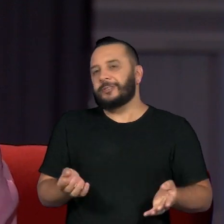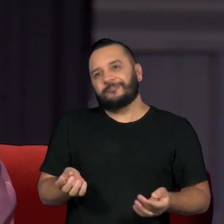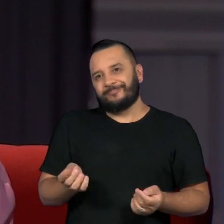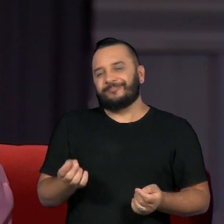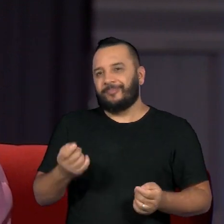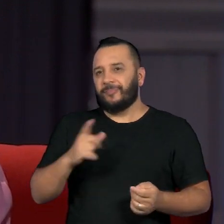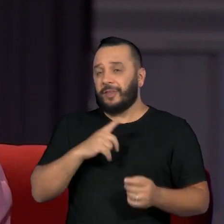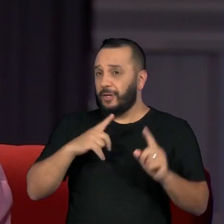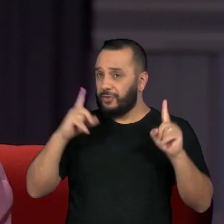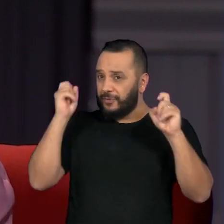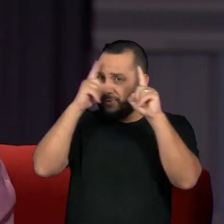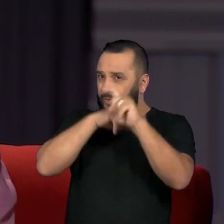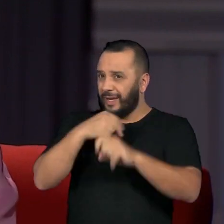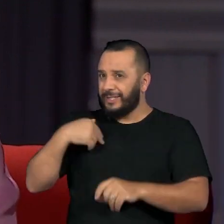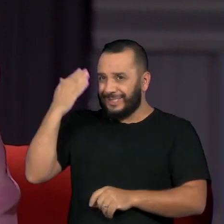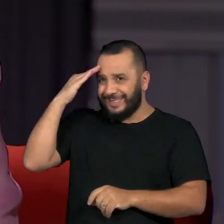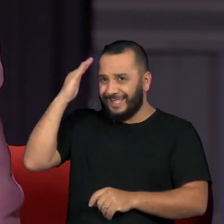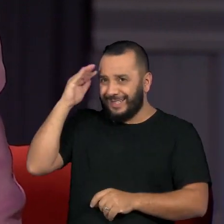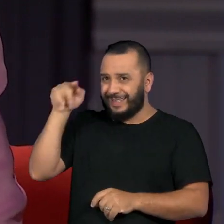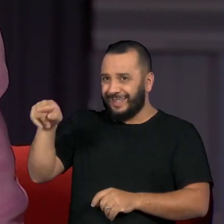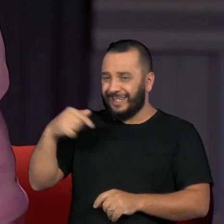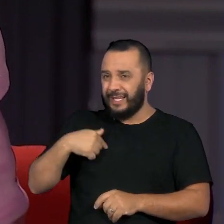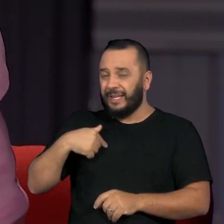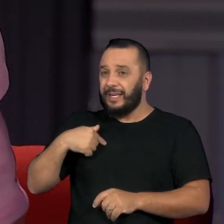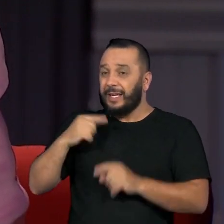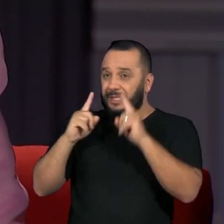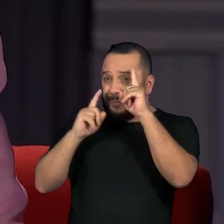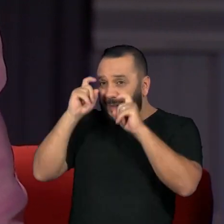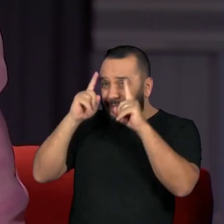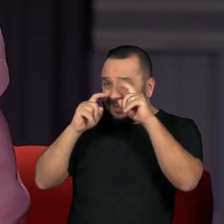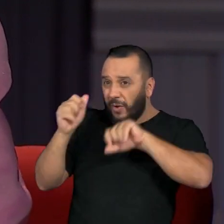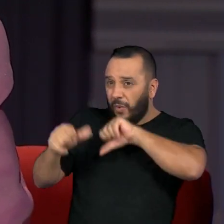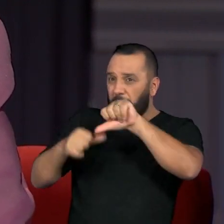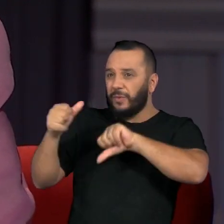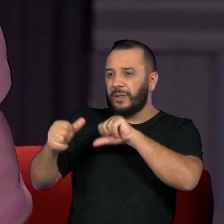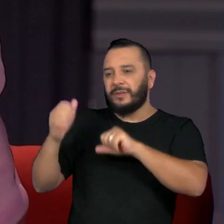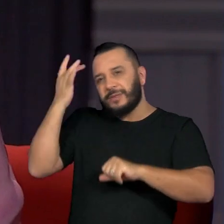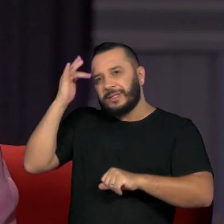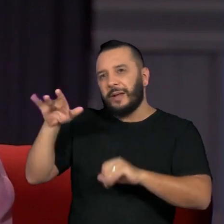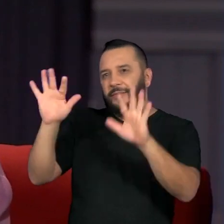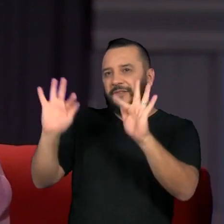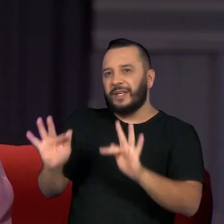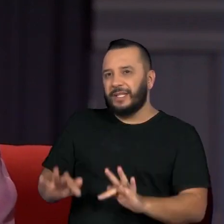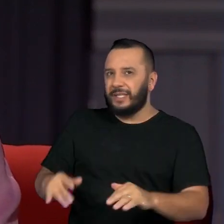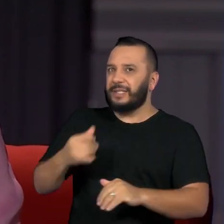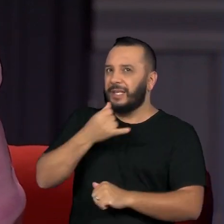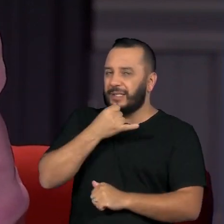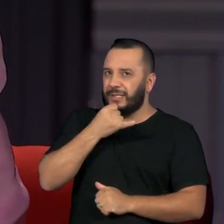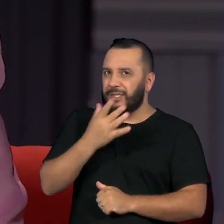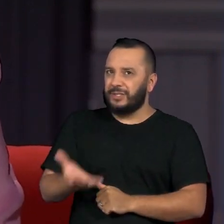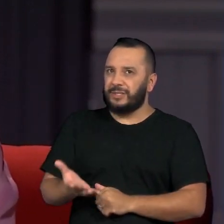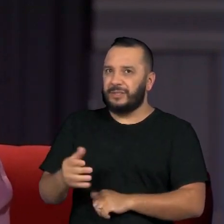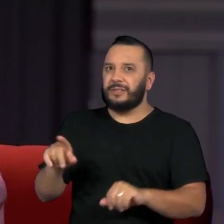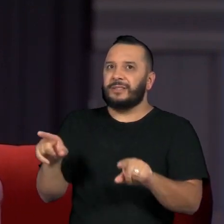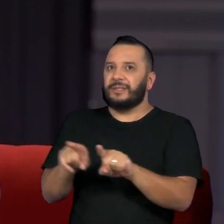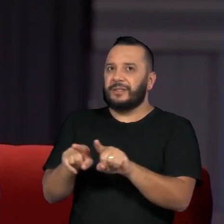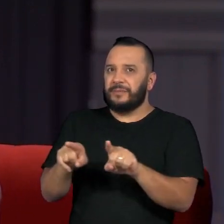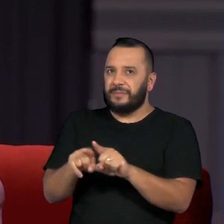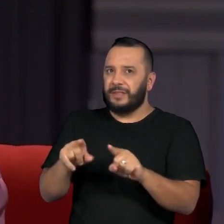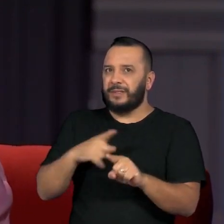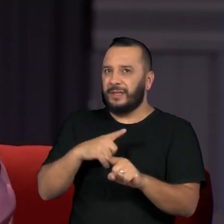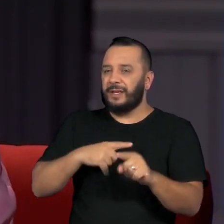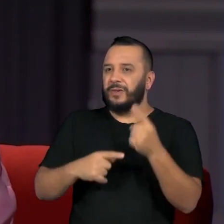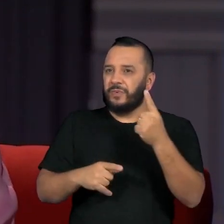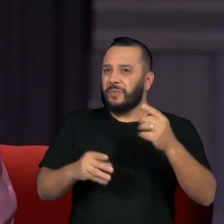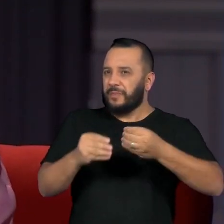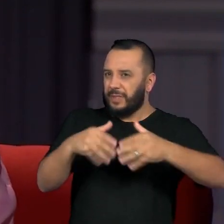tem muita dificuldade de entender as mudanças de expressão. A gente não sabe se a pessoa está feliz, se está triste. E tem um lado que eu acho muito prejudicial,